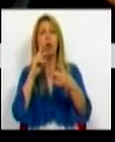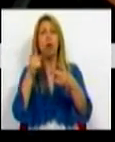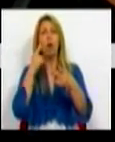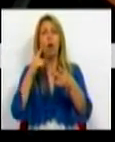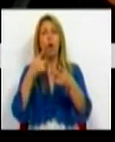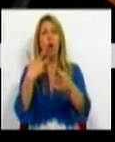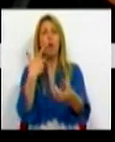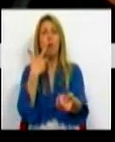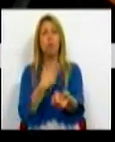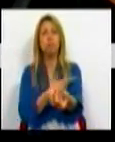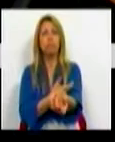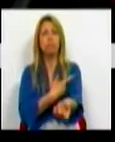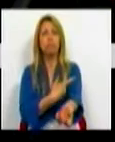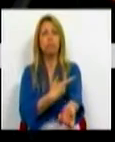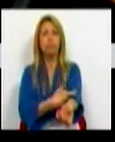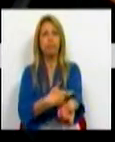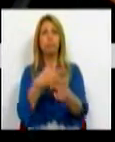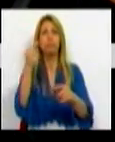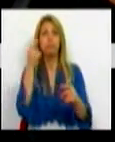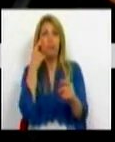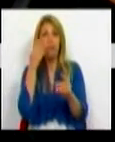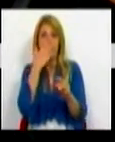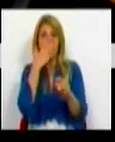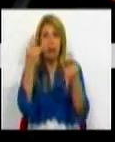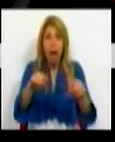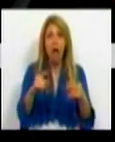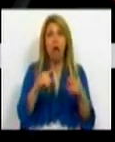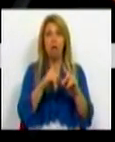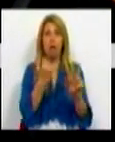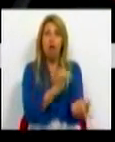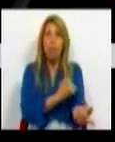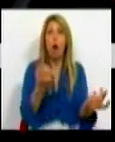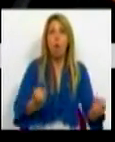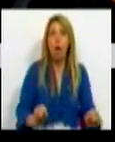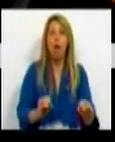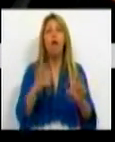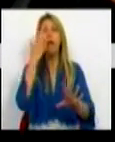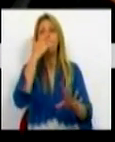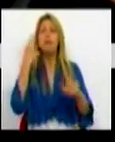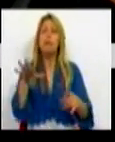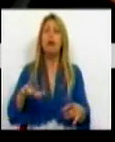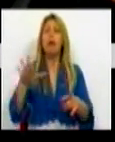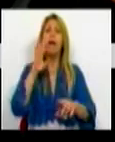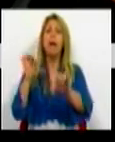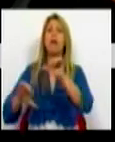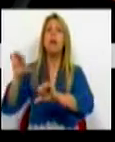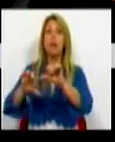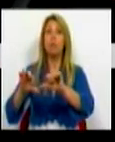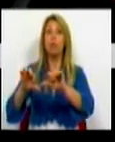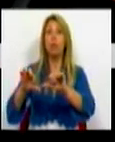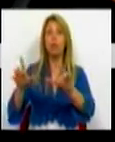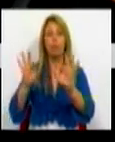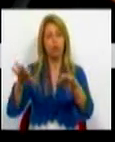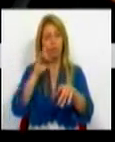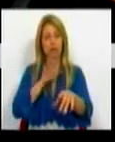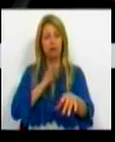grande preocupação por parte da Agência Mundial, e se há problemas, ainda no domínio do laboratório de análise de dopagem, no que diz respeito, vou terminar, Sra.